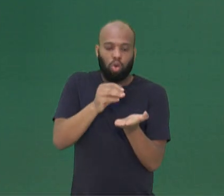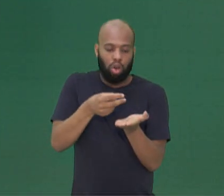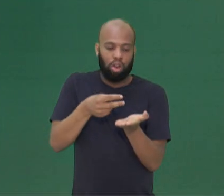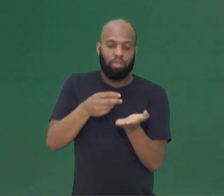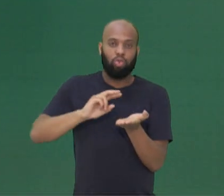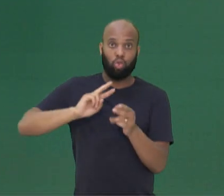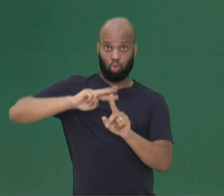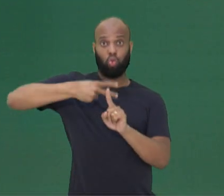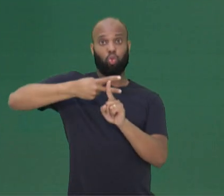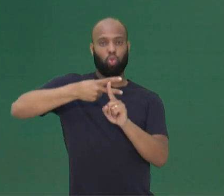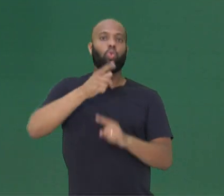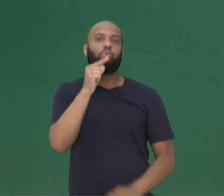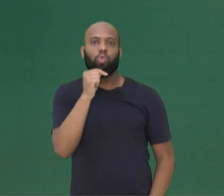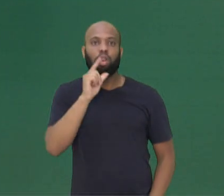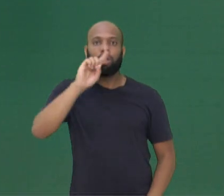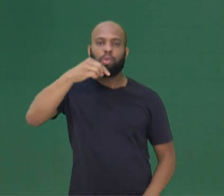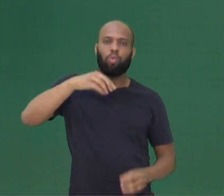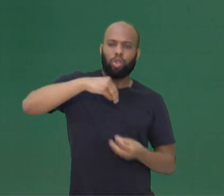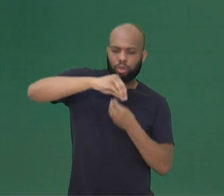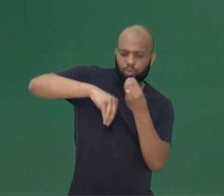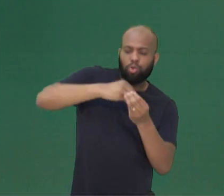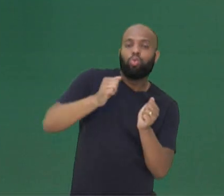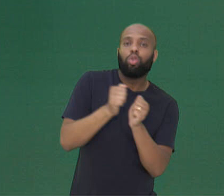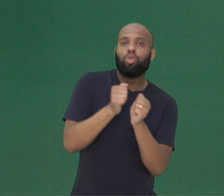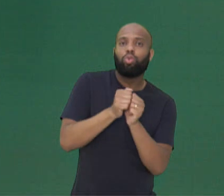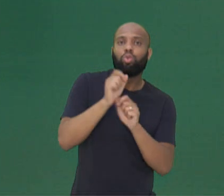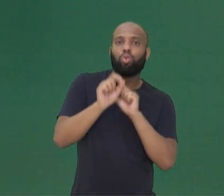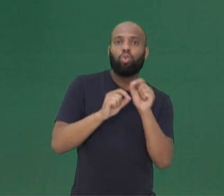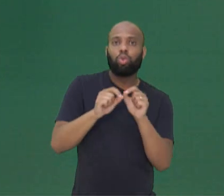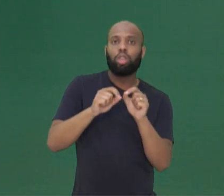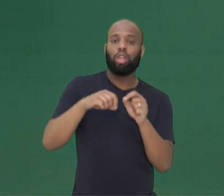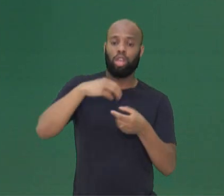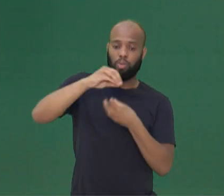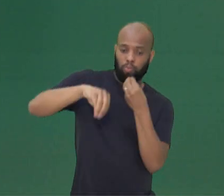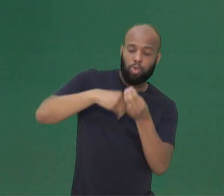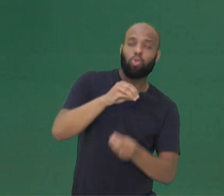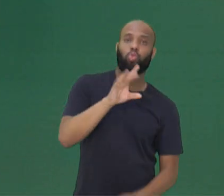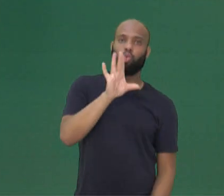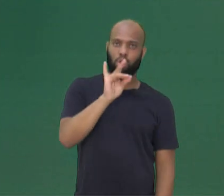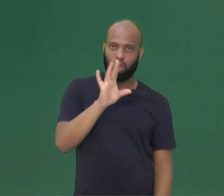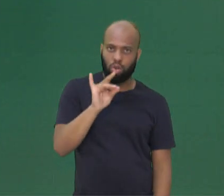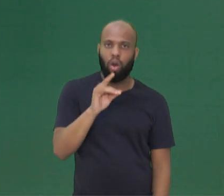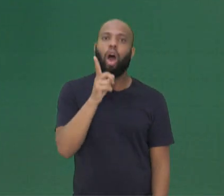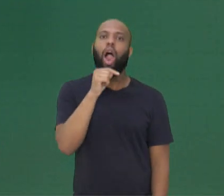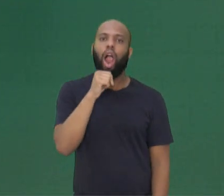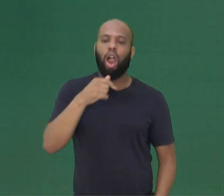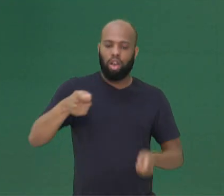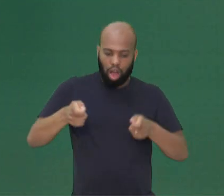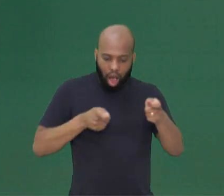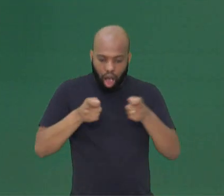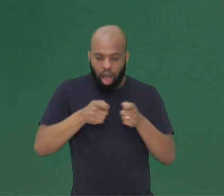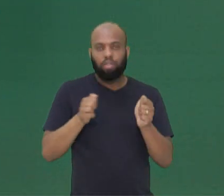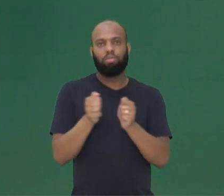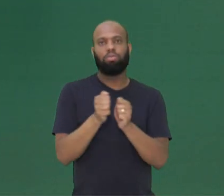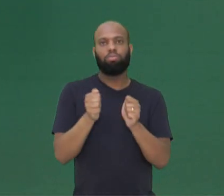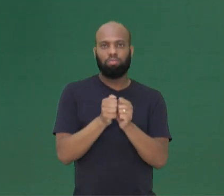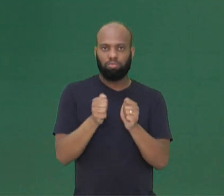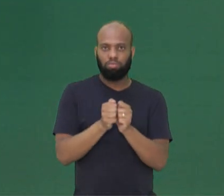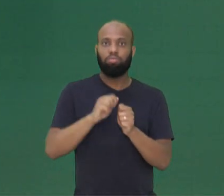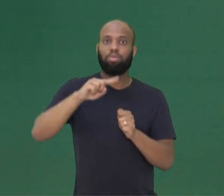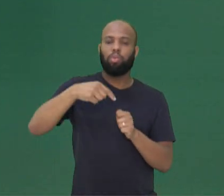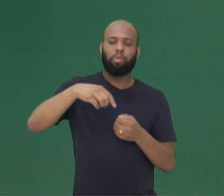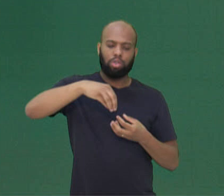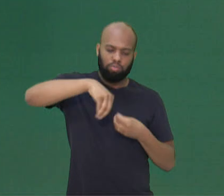passo, juntar essa mistura de água e cola com a terra peneirada. E o último, misture bem até ficar pastoso, no